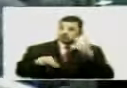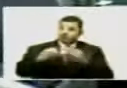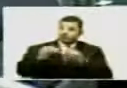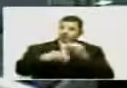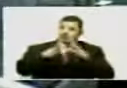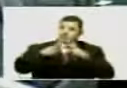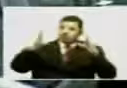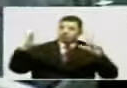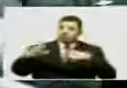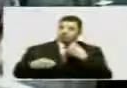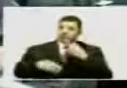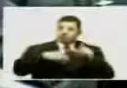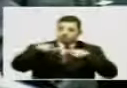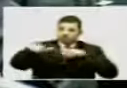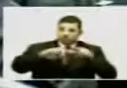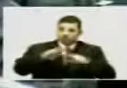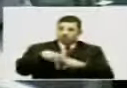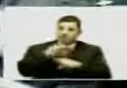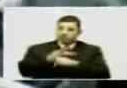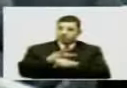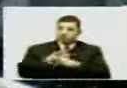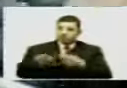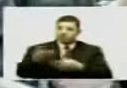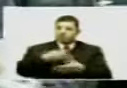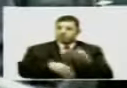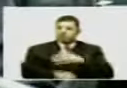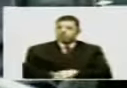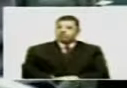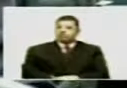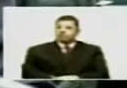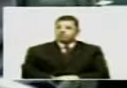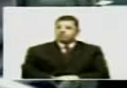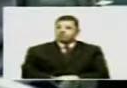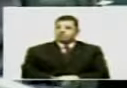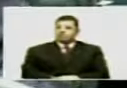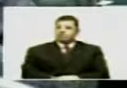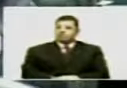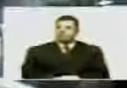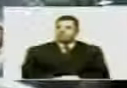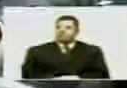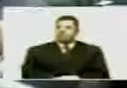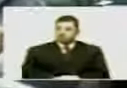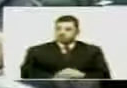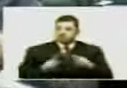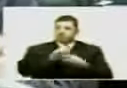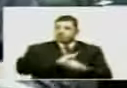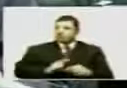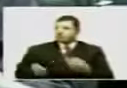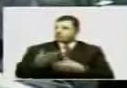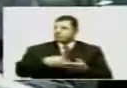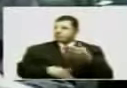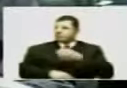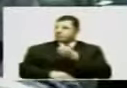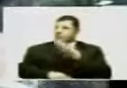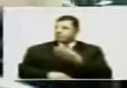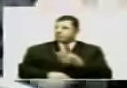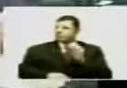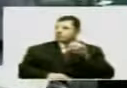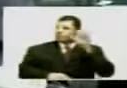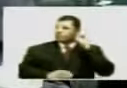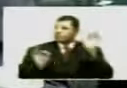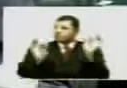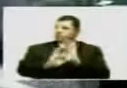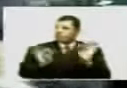monotrilho como algo para a gente trabalhar depois, mas vamos buscar as outras alternativas. E parece que o governo está intransigente, não quer